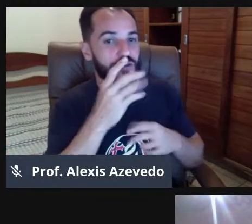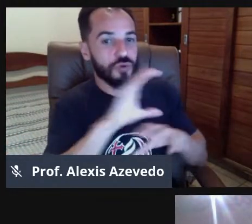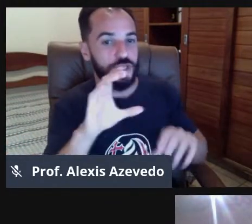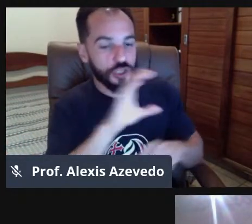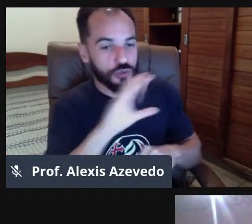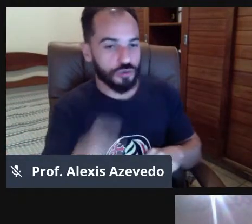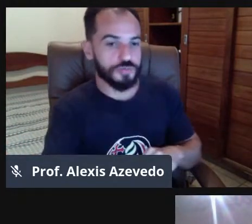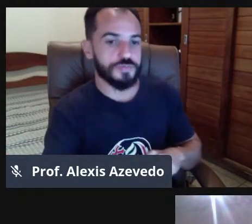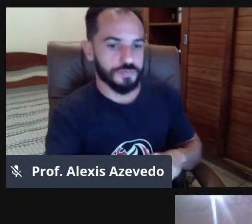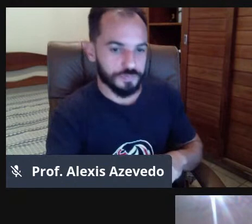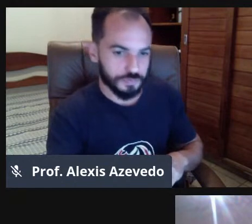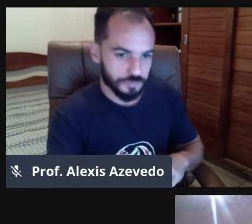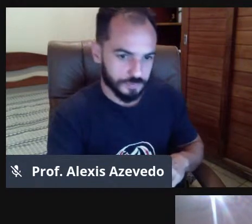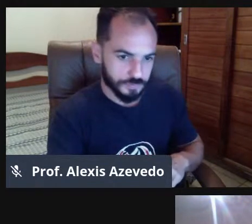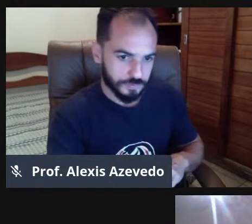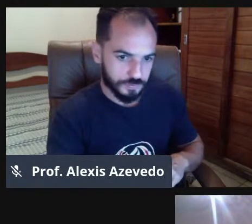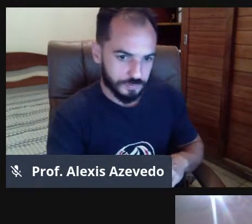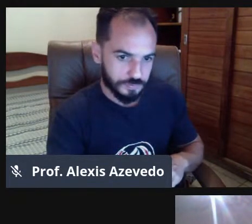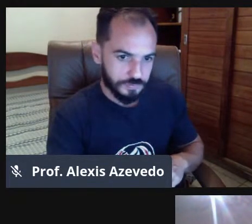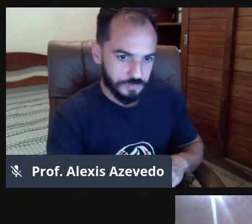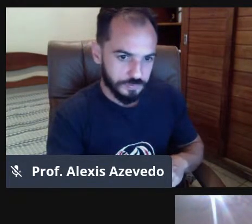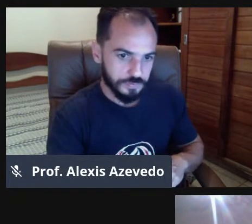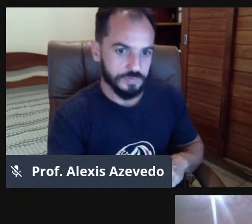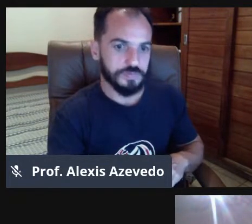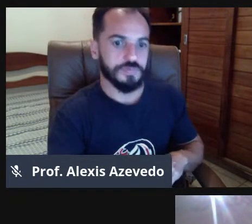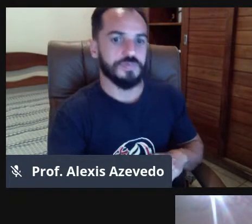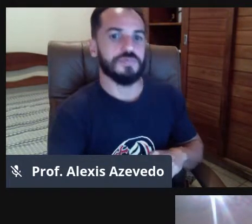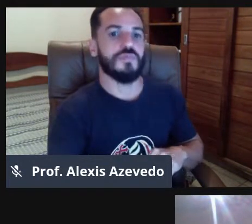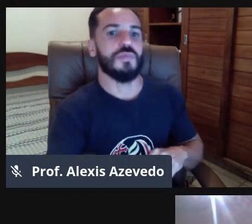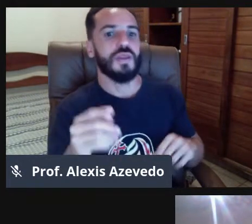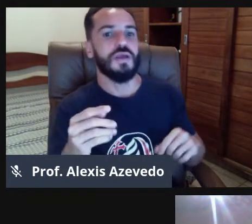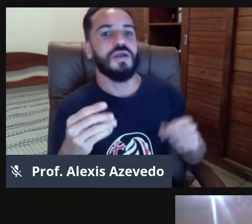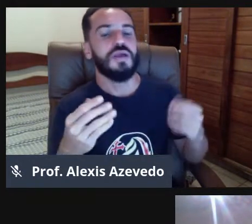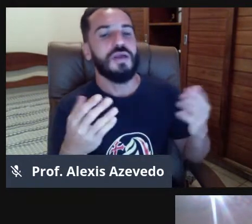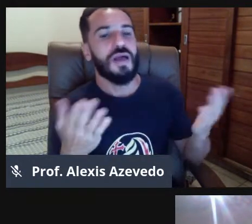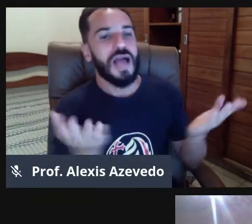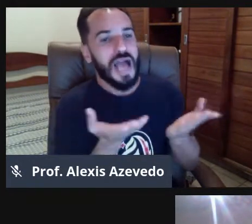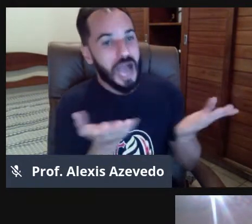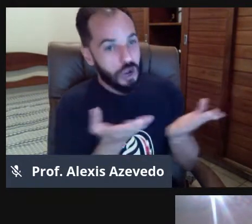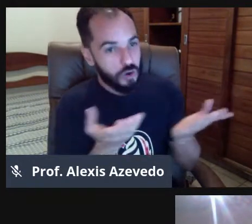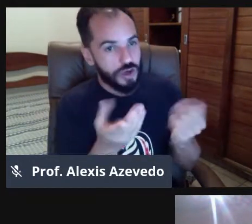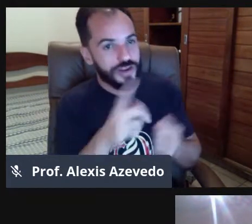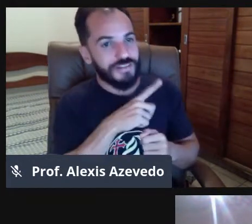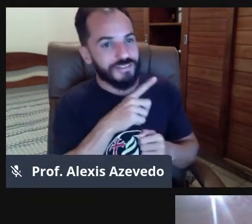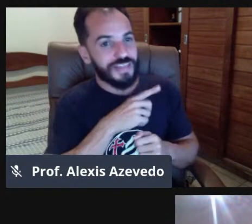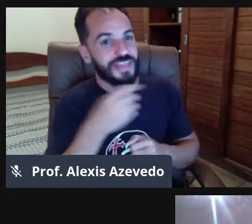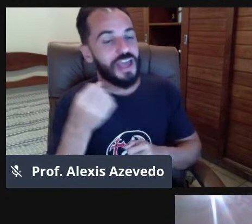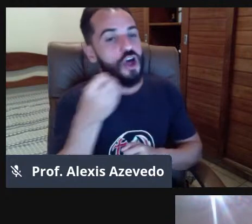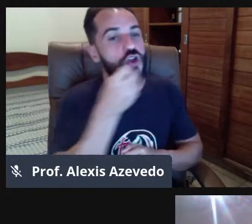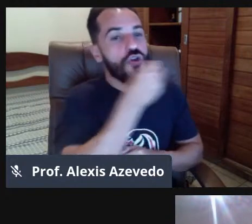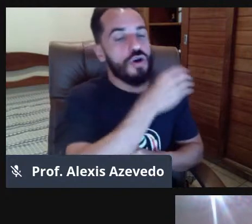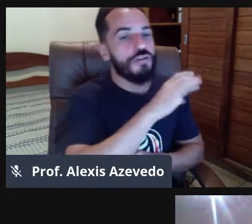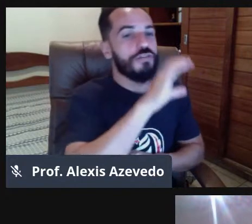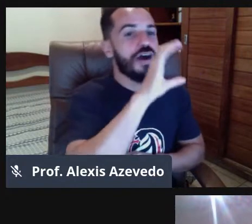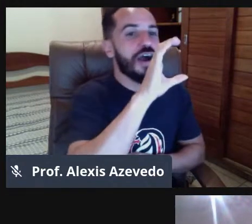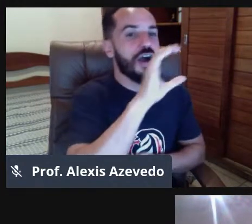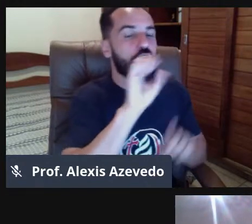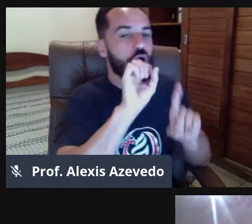o currículo, agora, nós vamos criar uma comissão para estudar os currículos